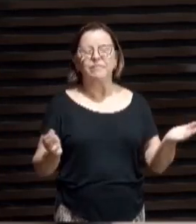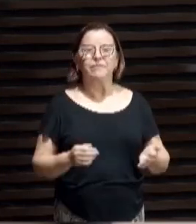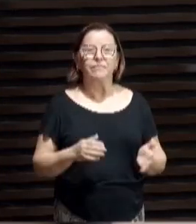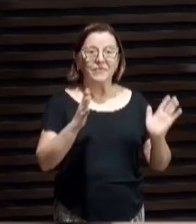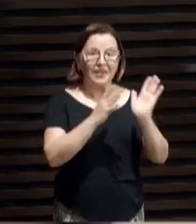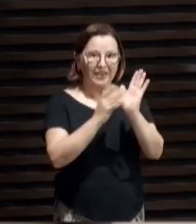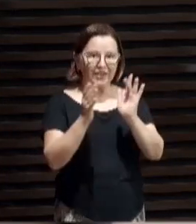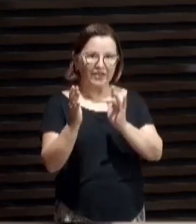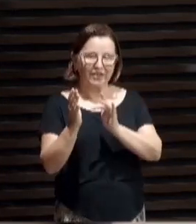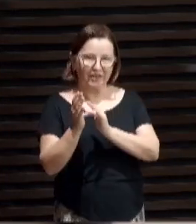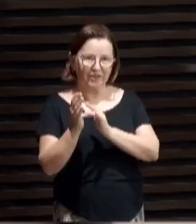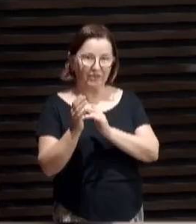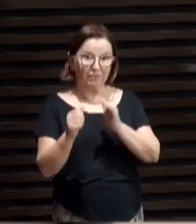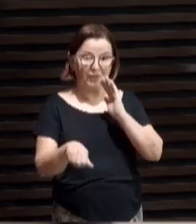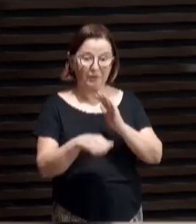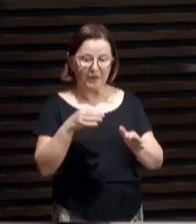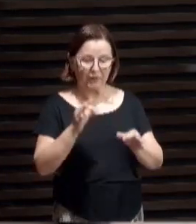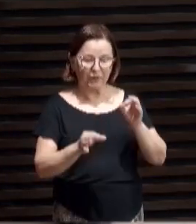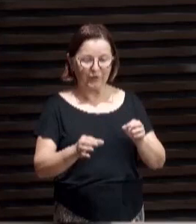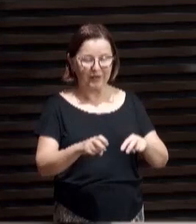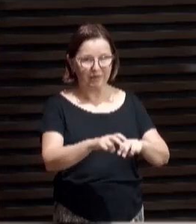Jesus é primeiro julgado pela religião.